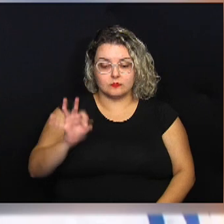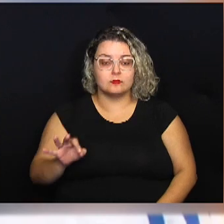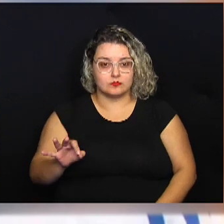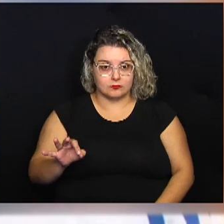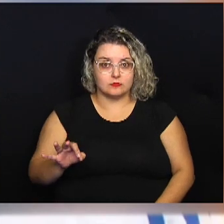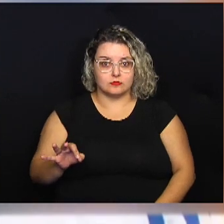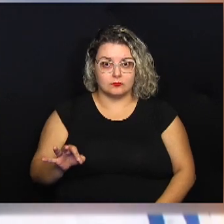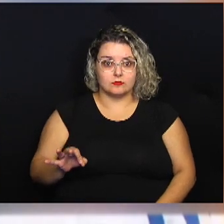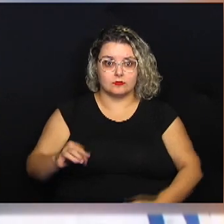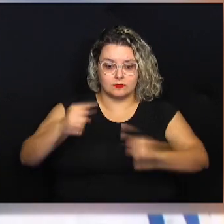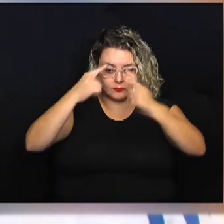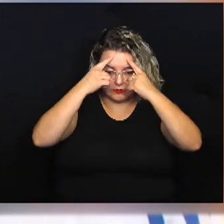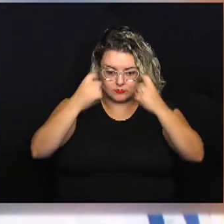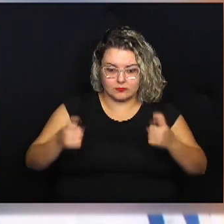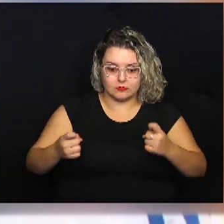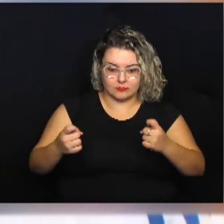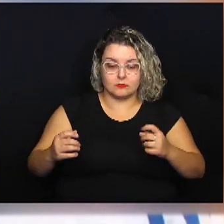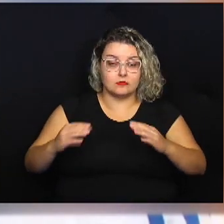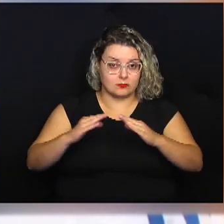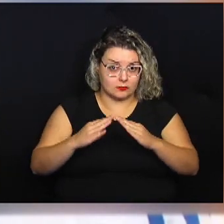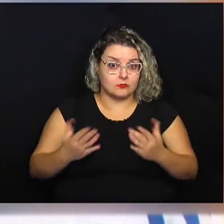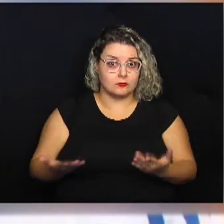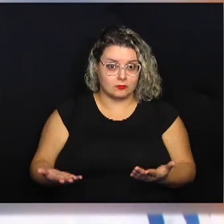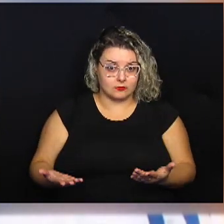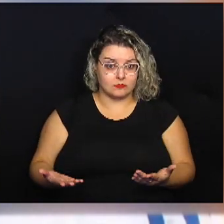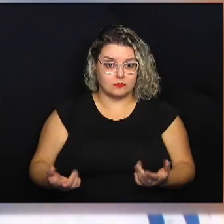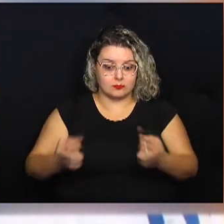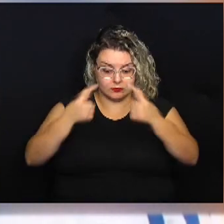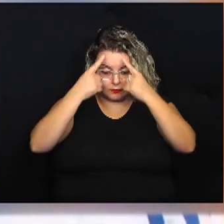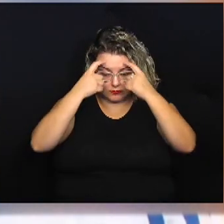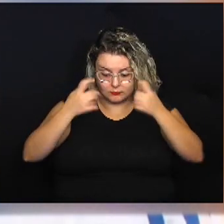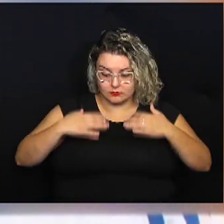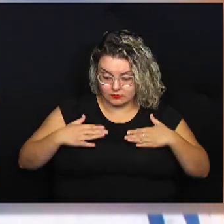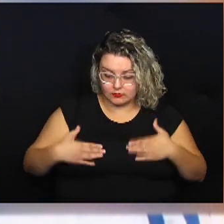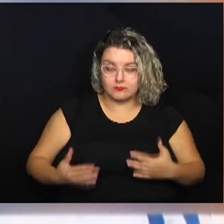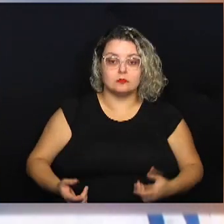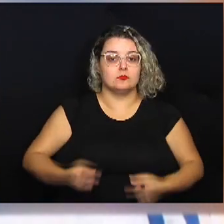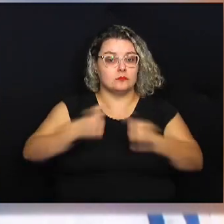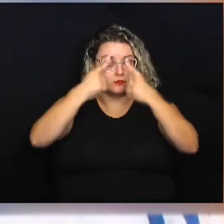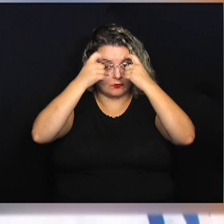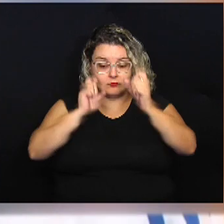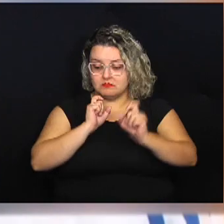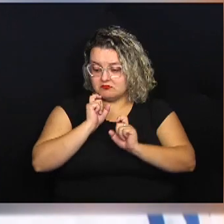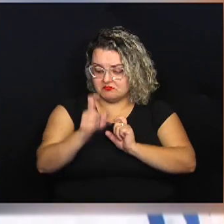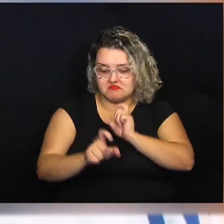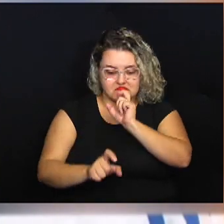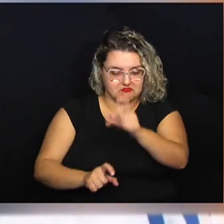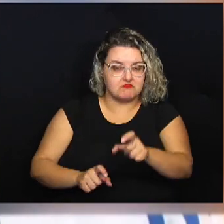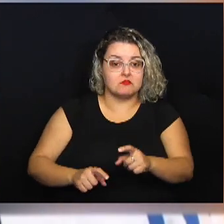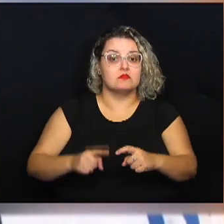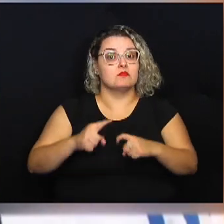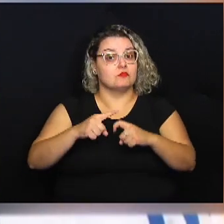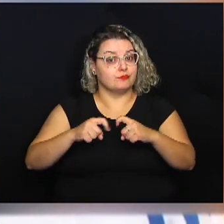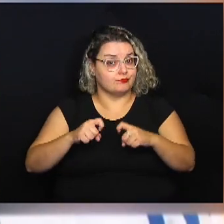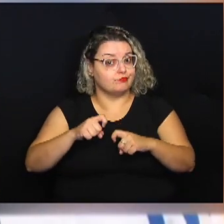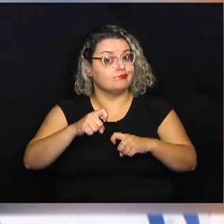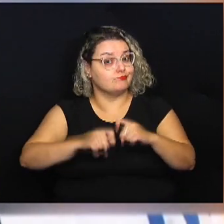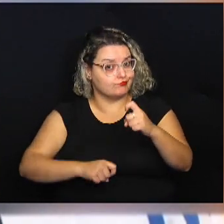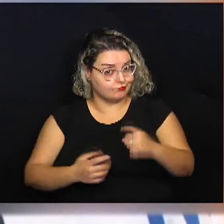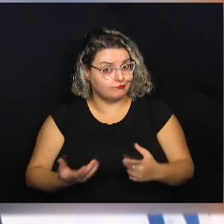casos de violência doméstica, violência física, violência verbal, violência sexual. A